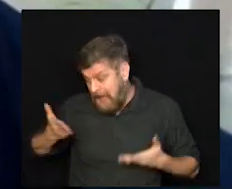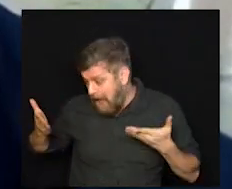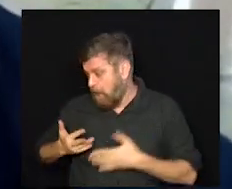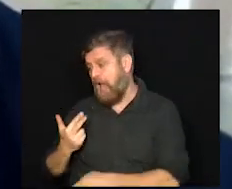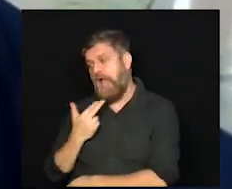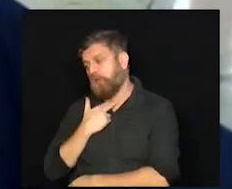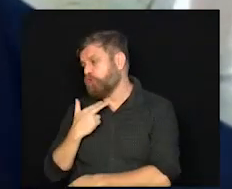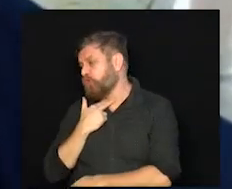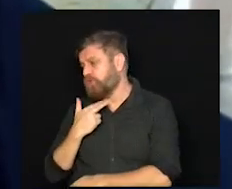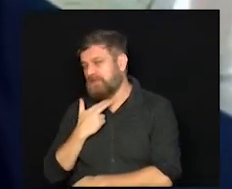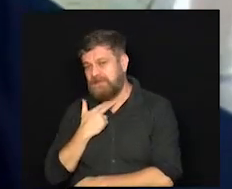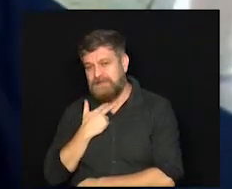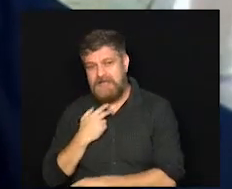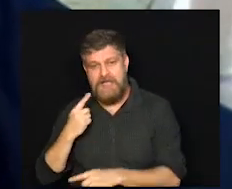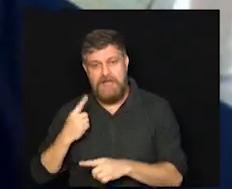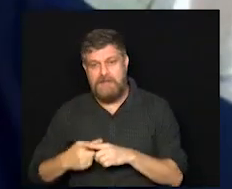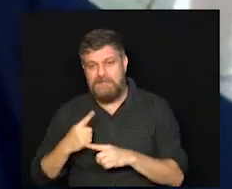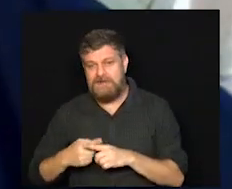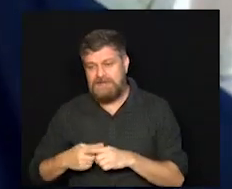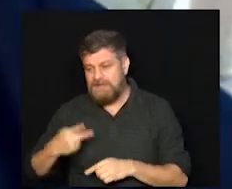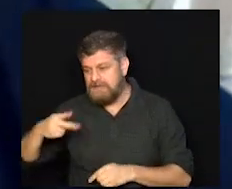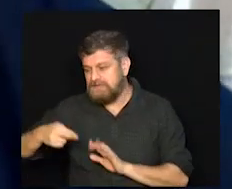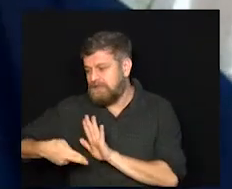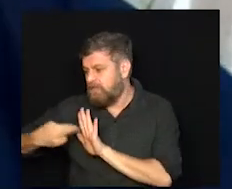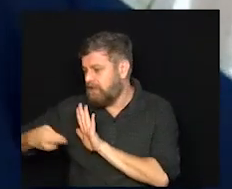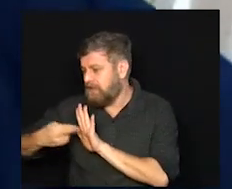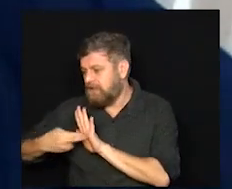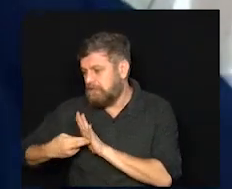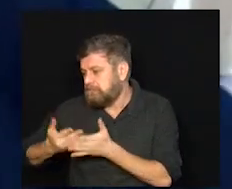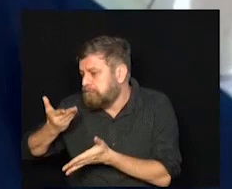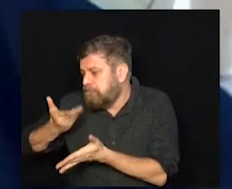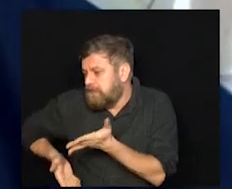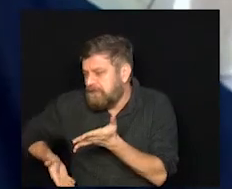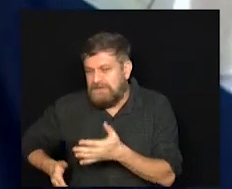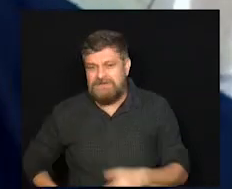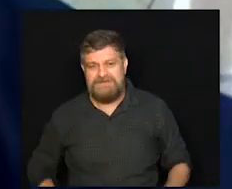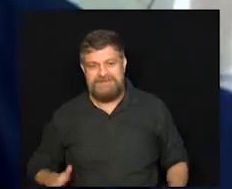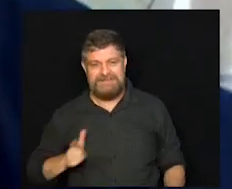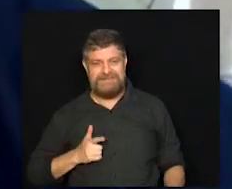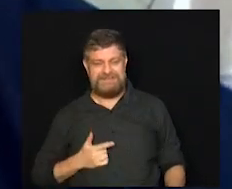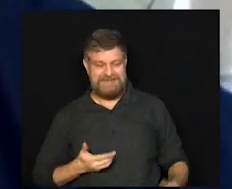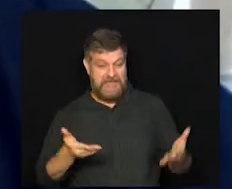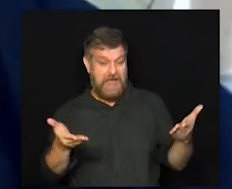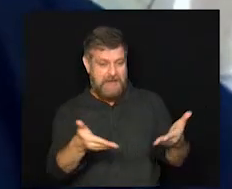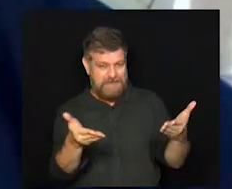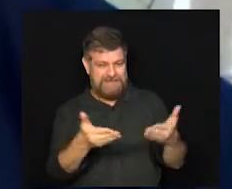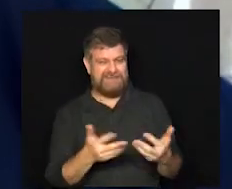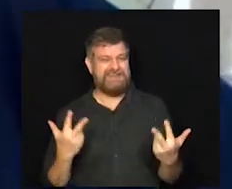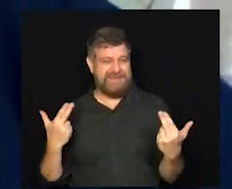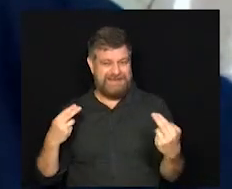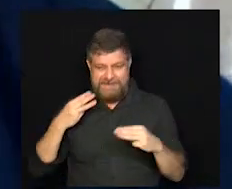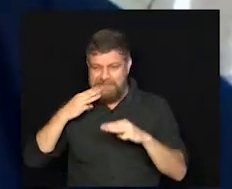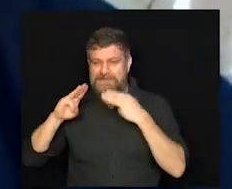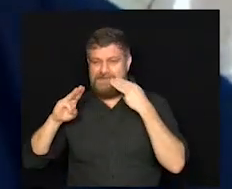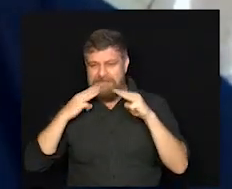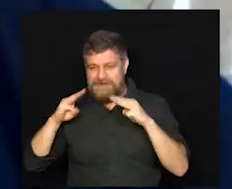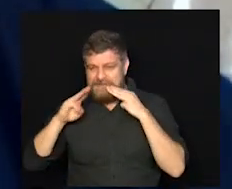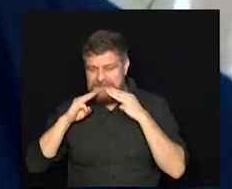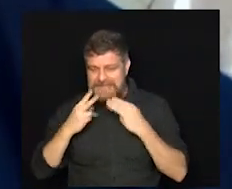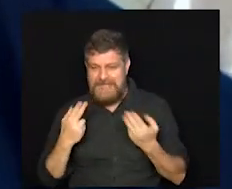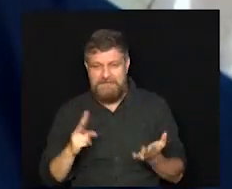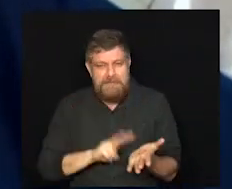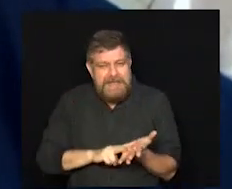momento, pois não achei o seu requerimento. Então é um pouco isso que traduz o drama